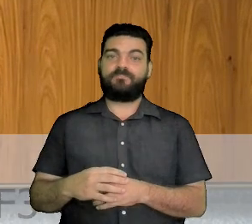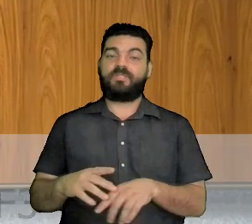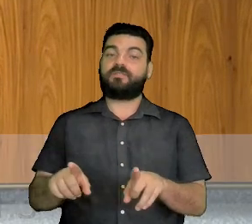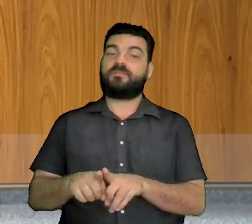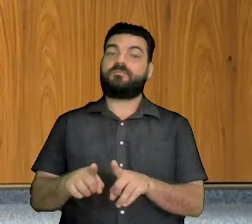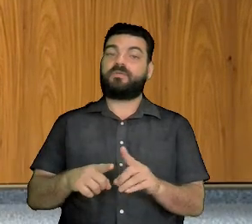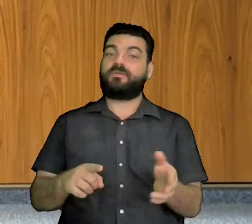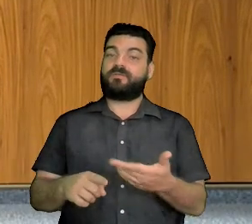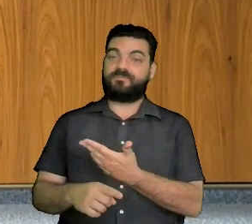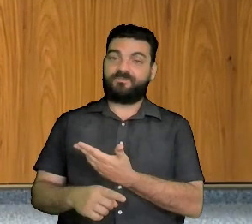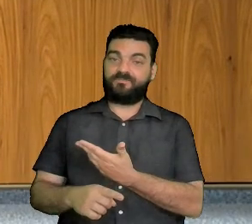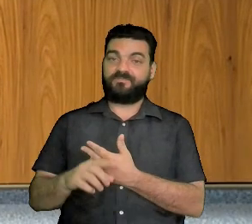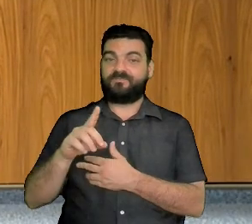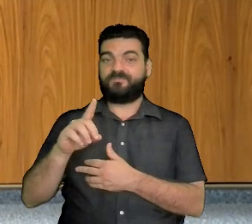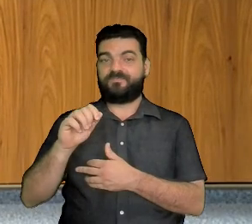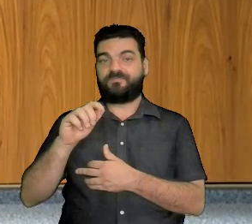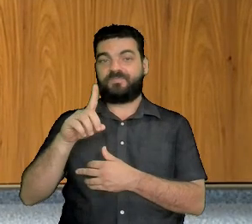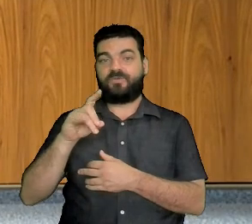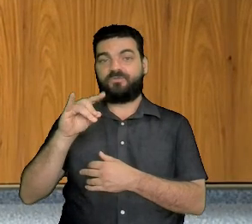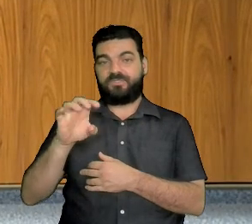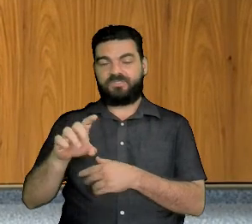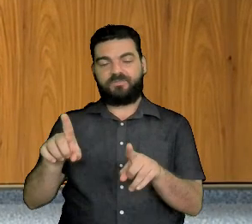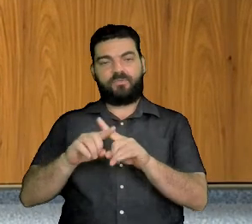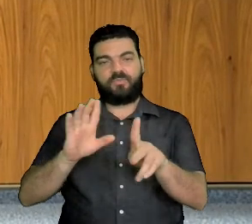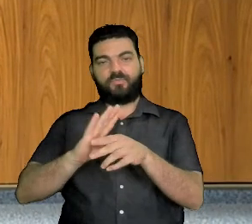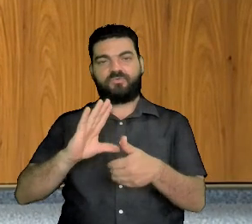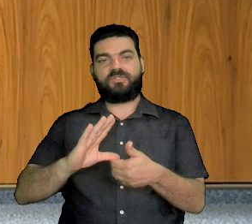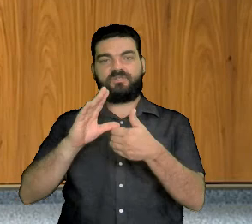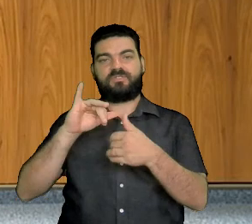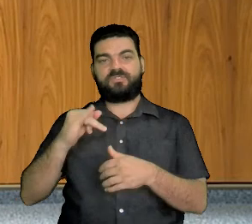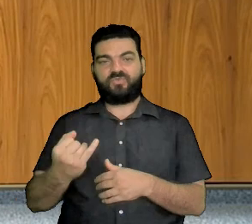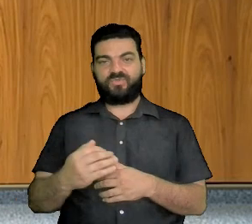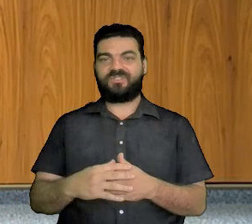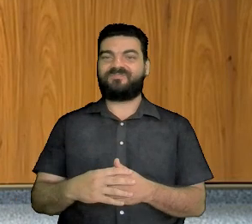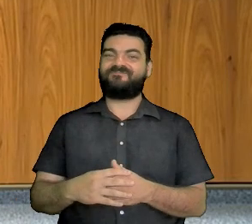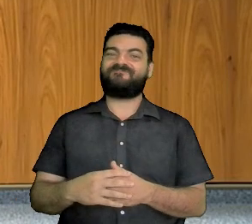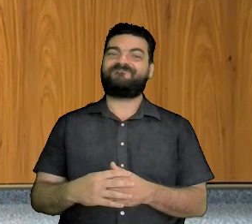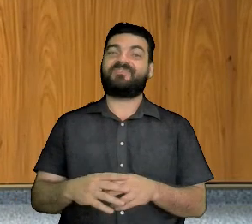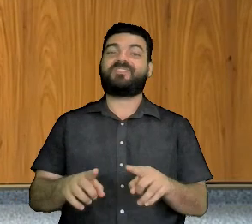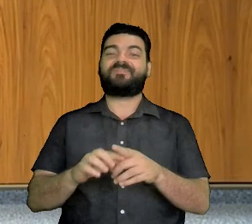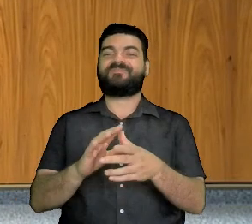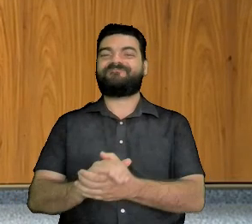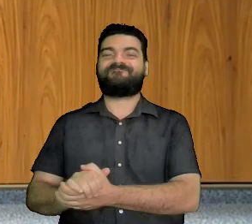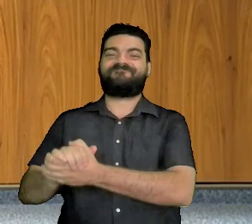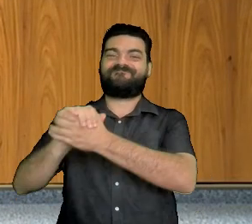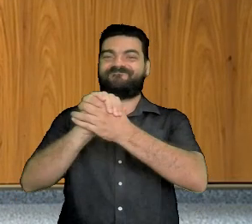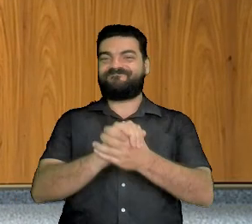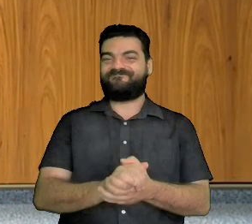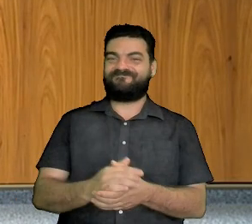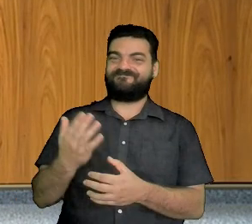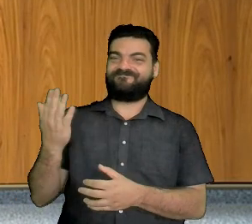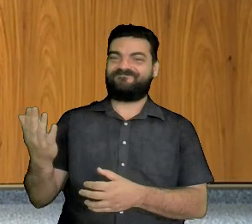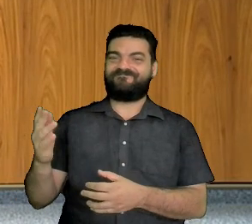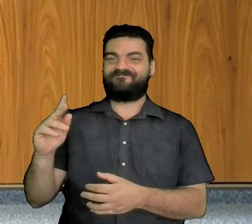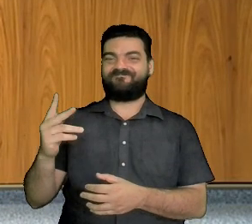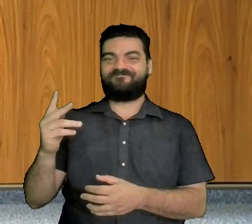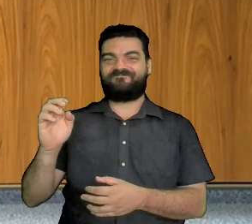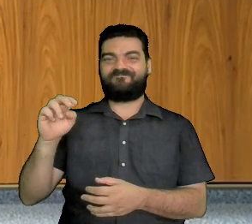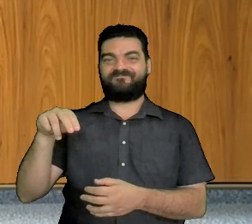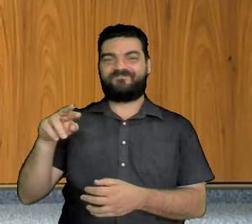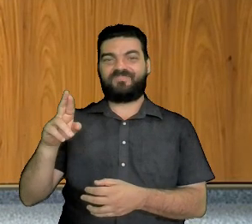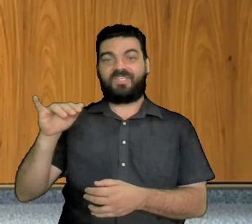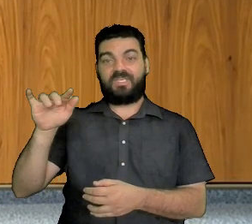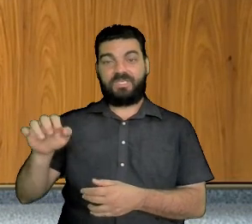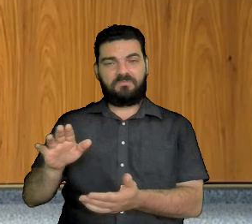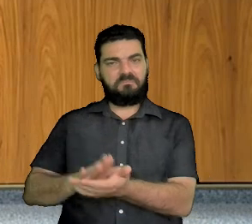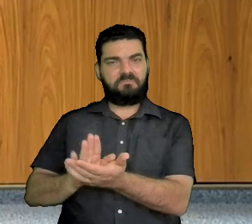federal Terezinha Caserta, desembargadora Daldice, querida amiga, conselheira. E também aproveito para